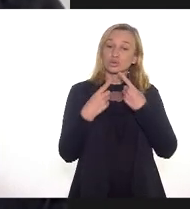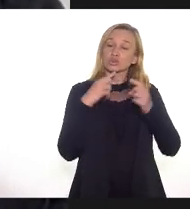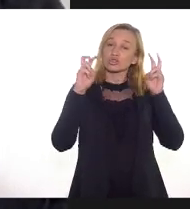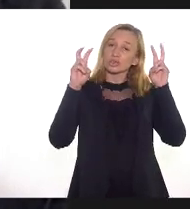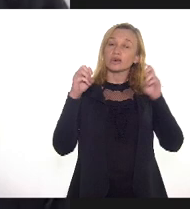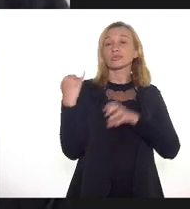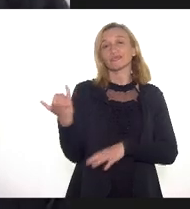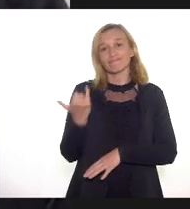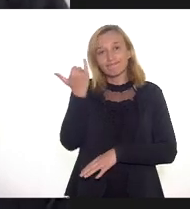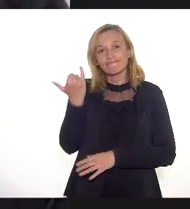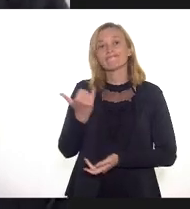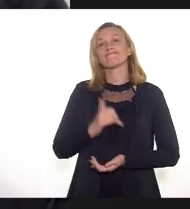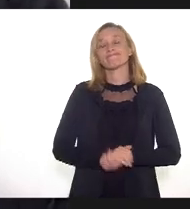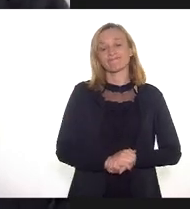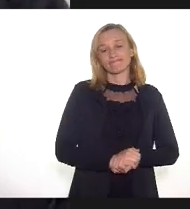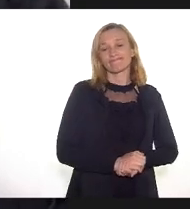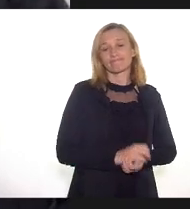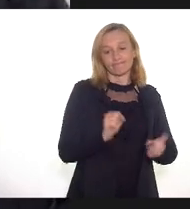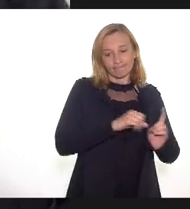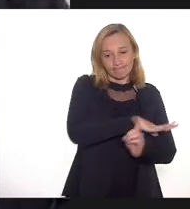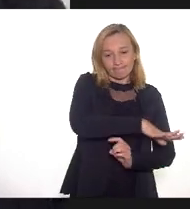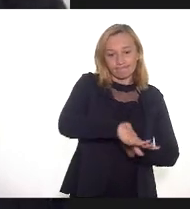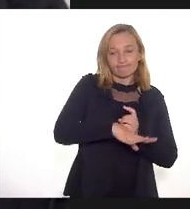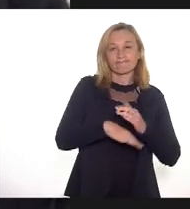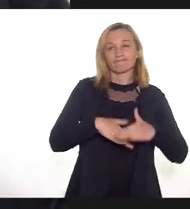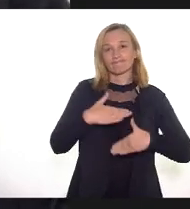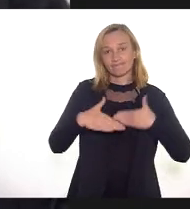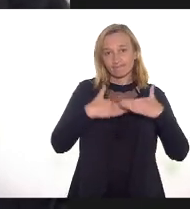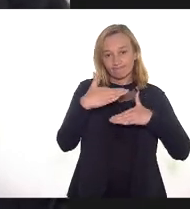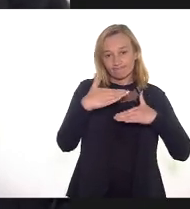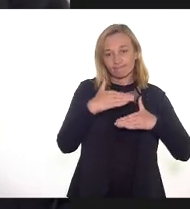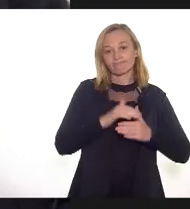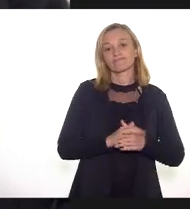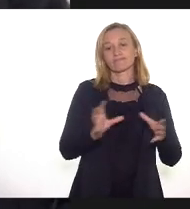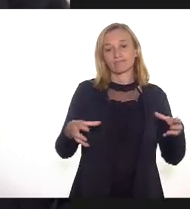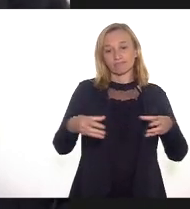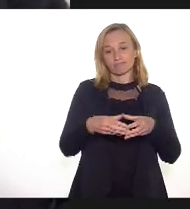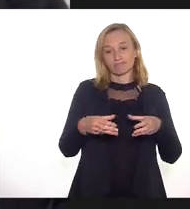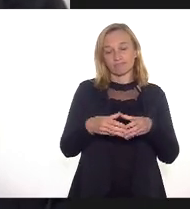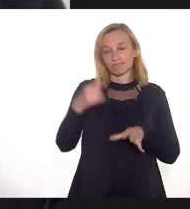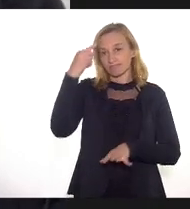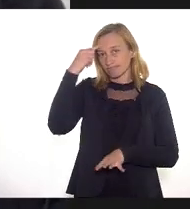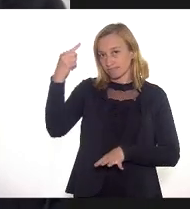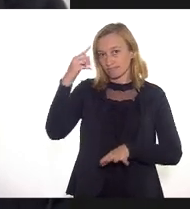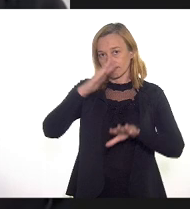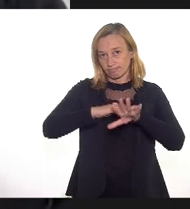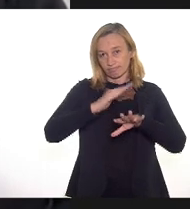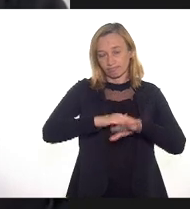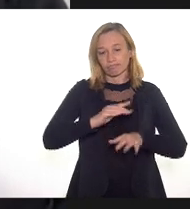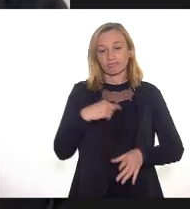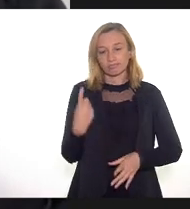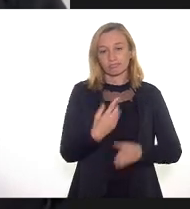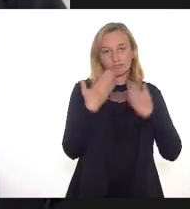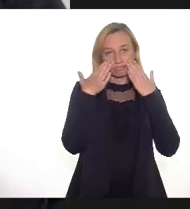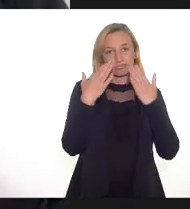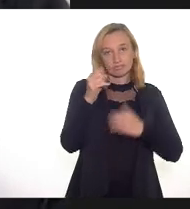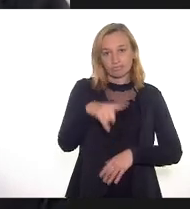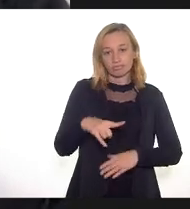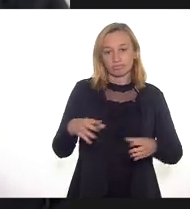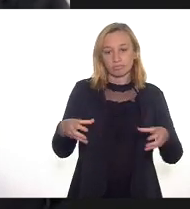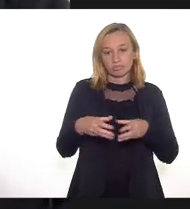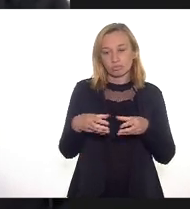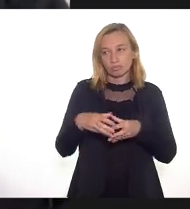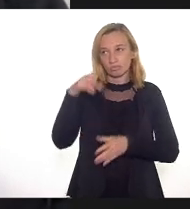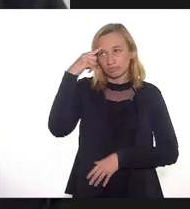importantes para que a sociedade possa avançar no conjunto das suas ideias. E nós representamos é isso, um conjunto